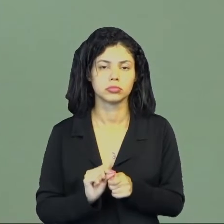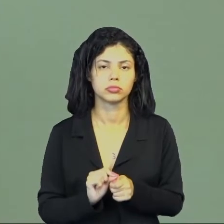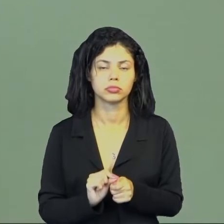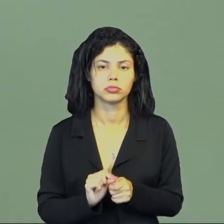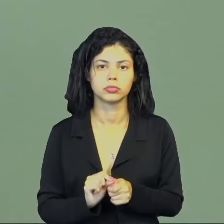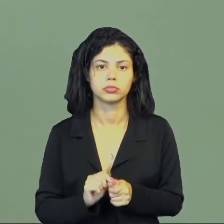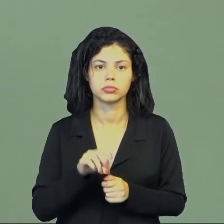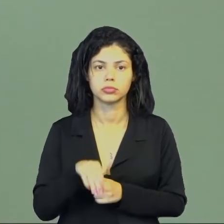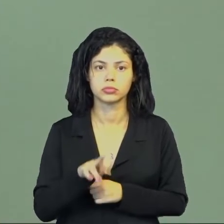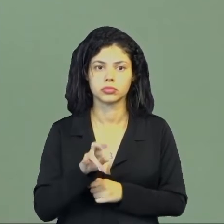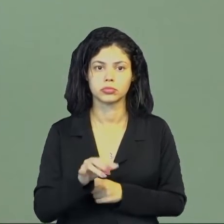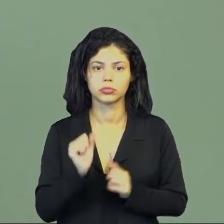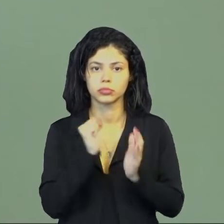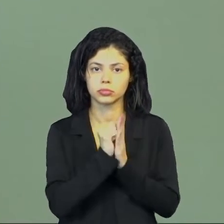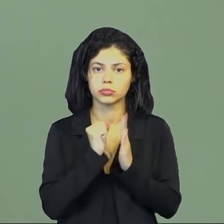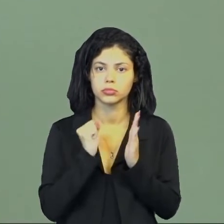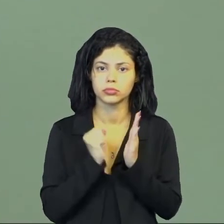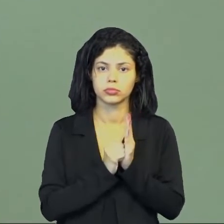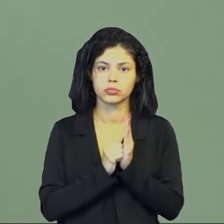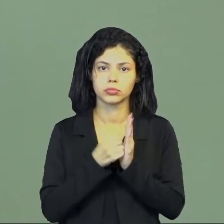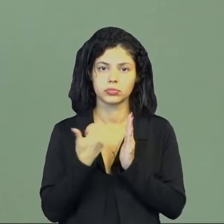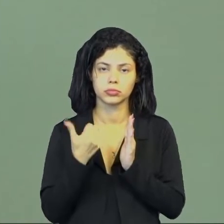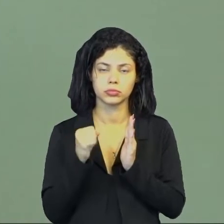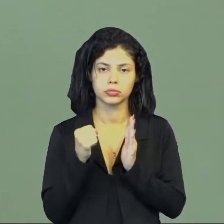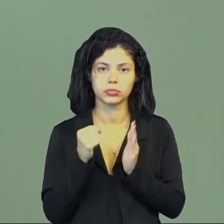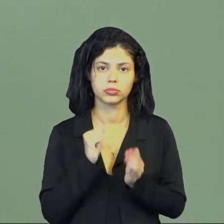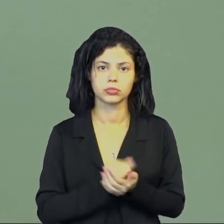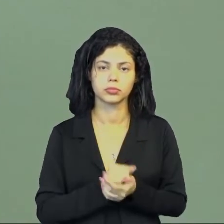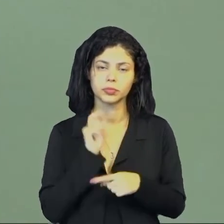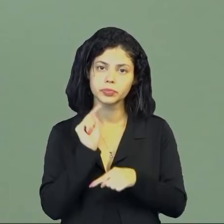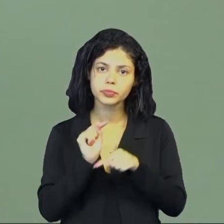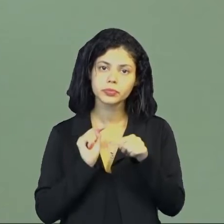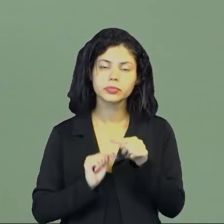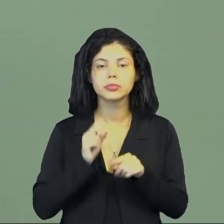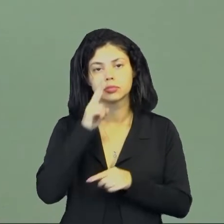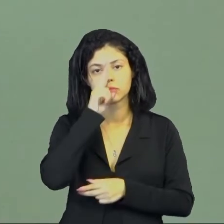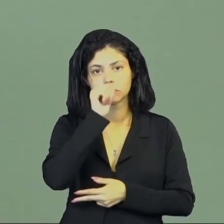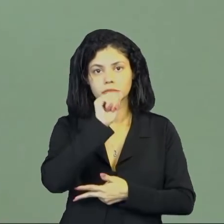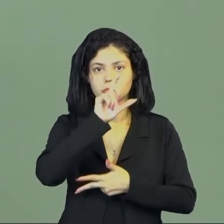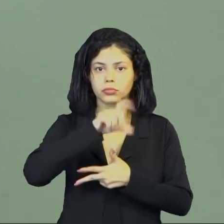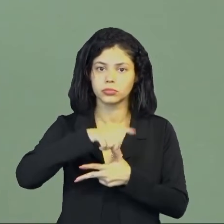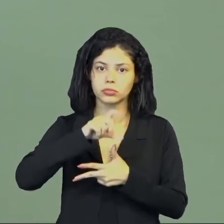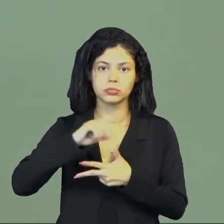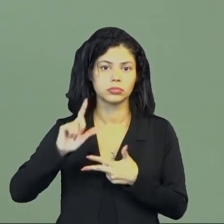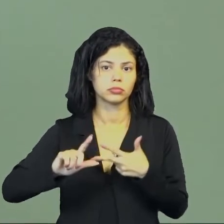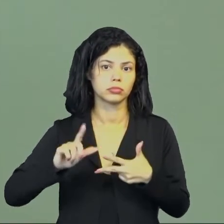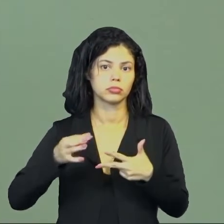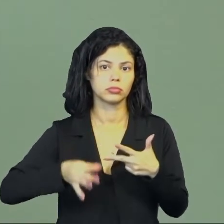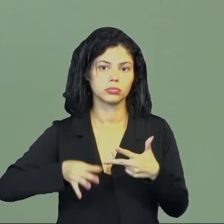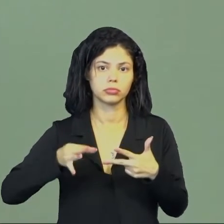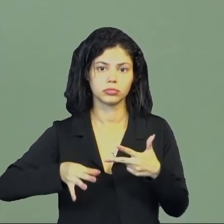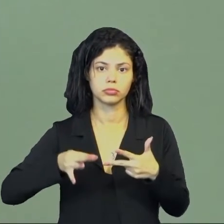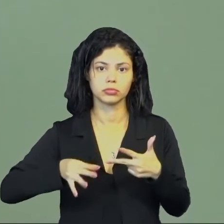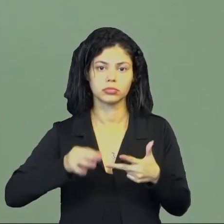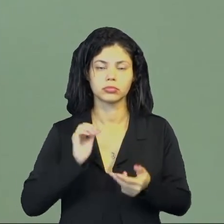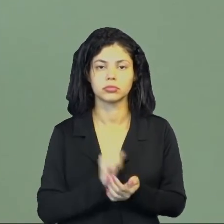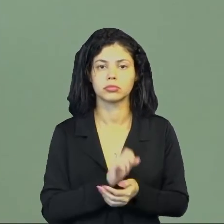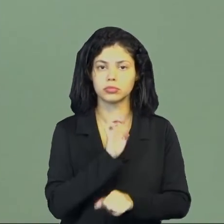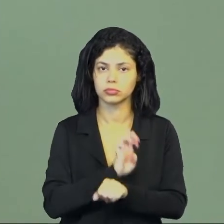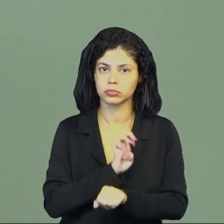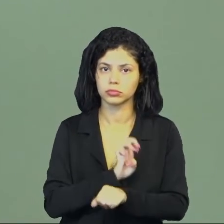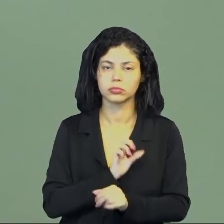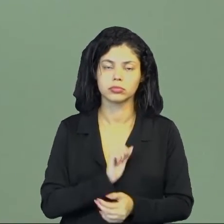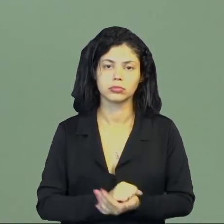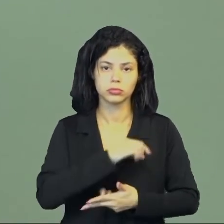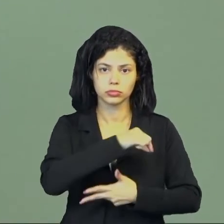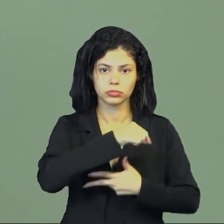pelo Montesquieu lá no século XVIII, né, da divisão dos poderes, né, o poder do Estado dividido